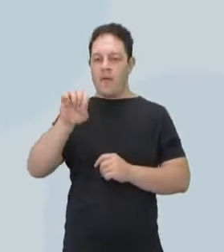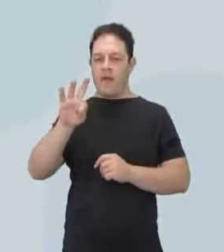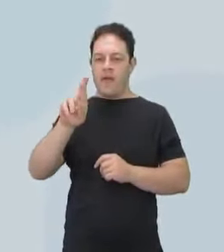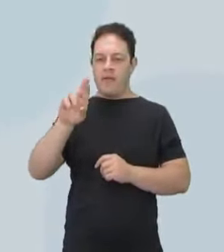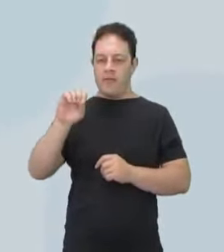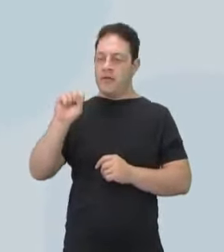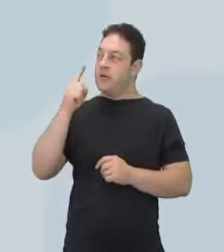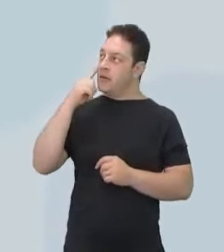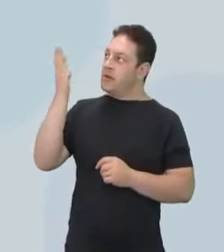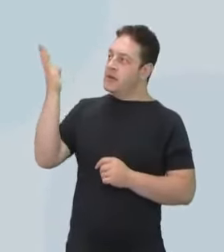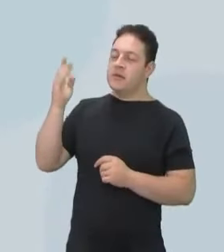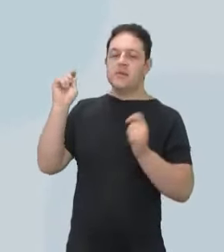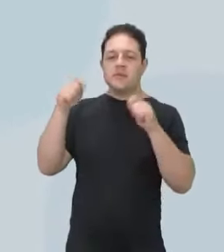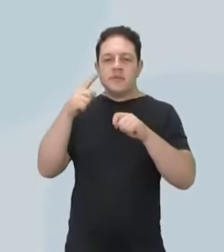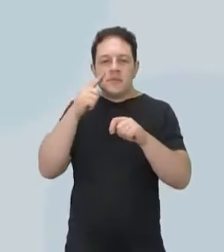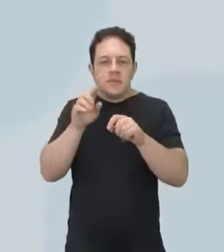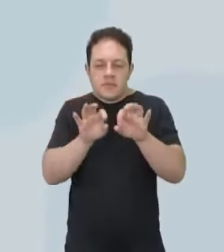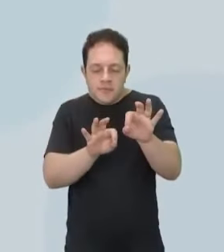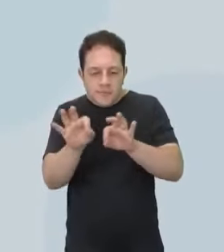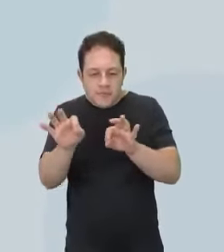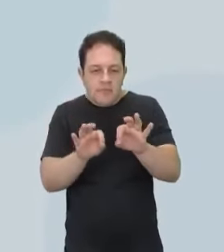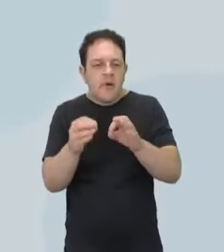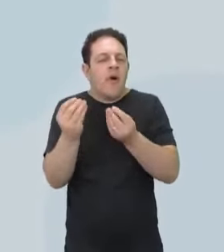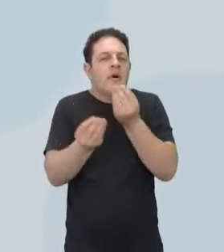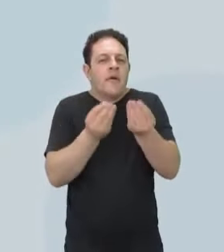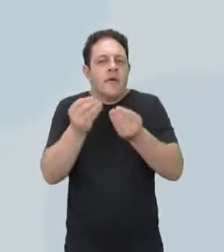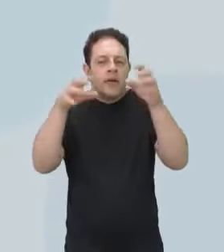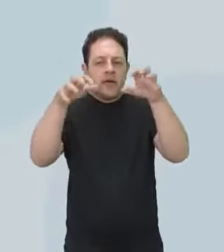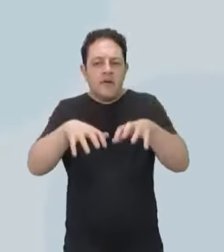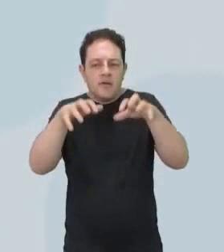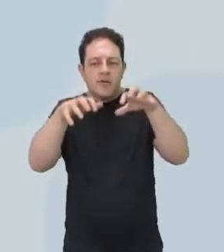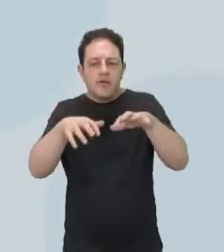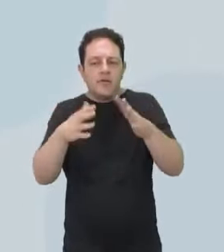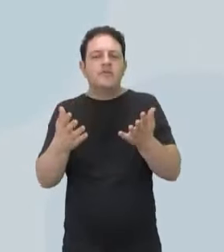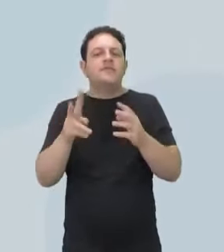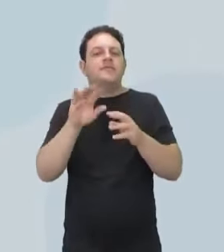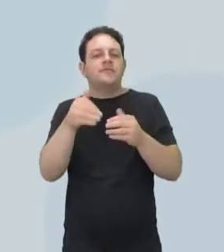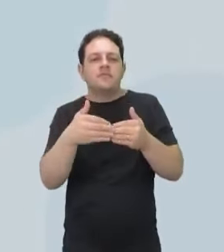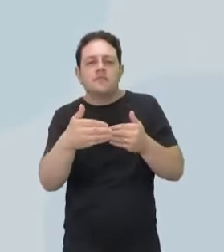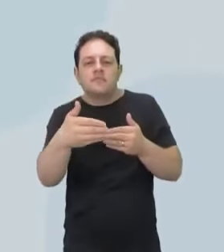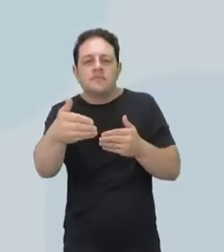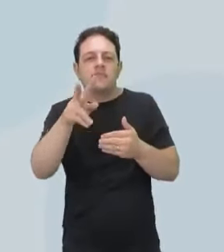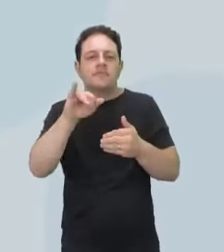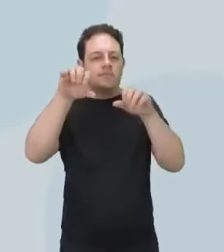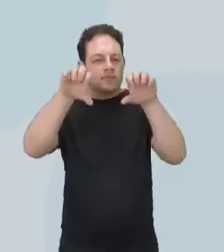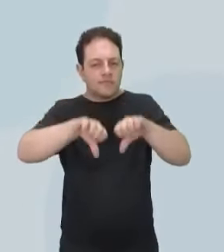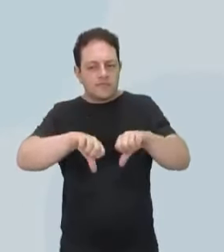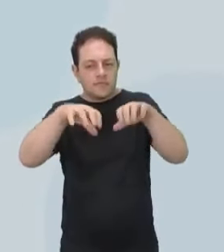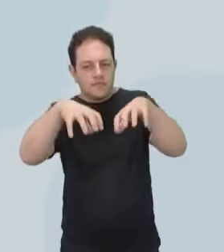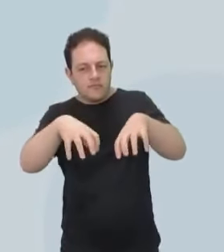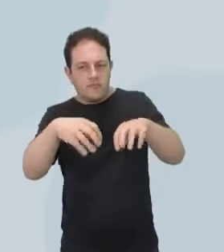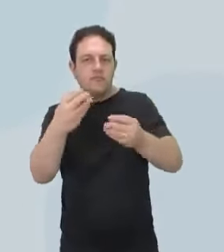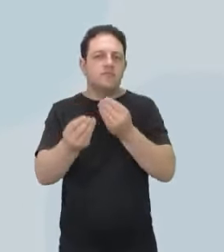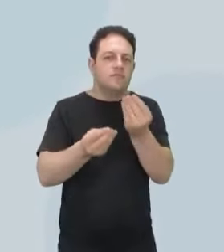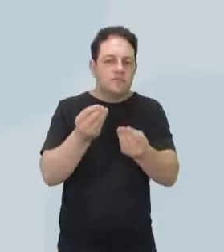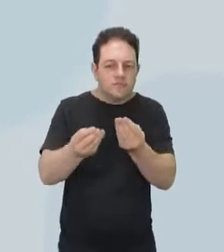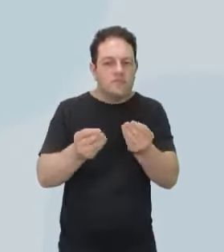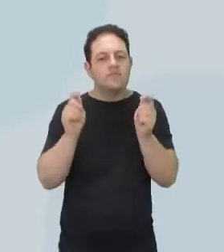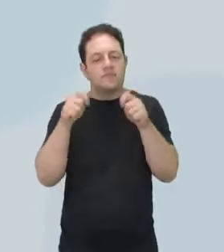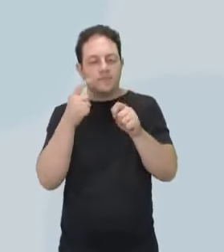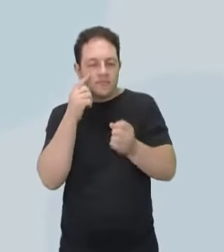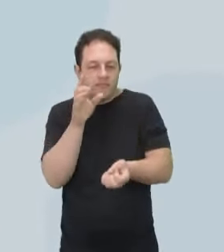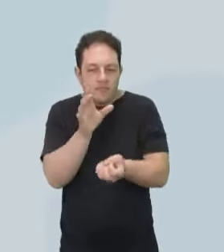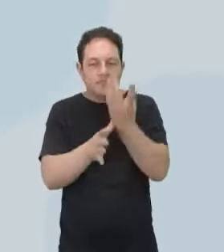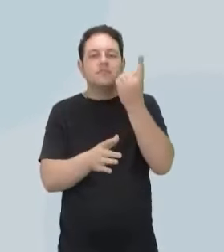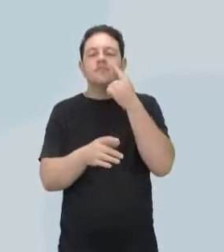consigo prever ou acompanhar a situação de chuva, e com isso eu consigo criar um sistema,